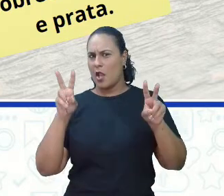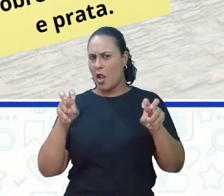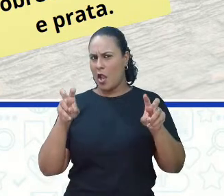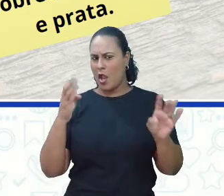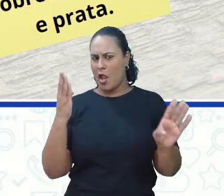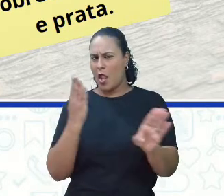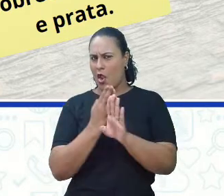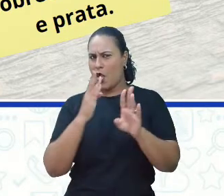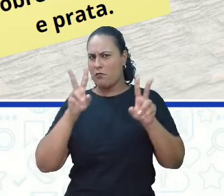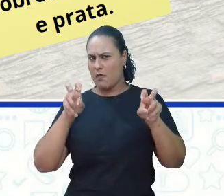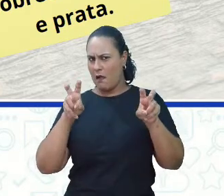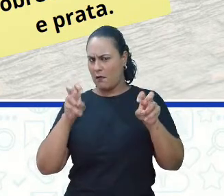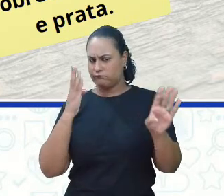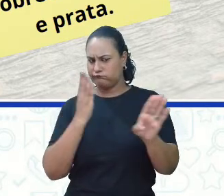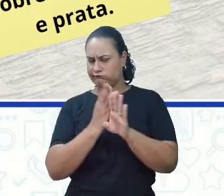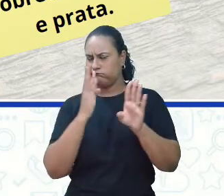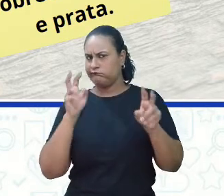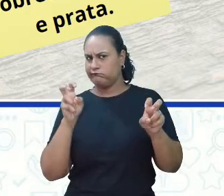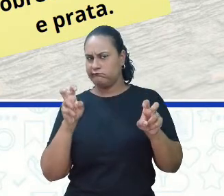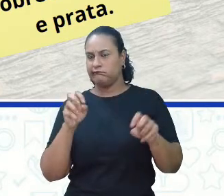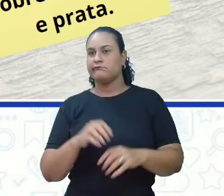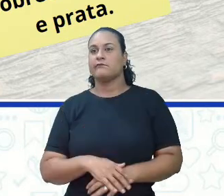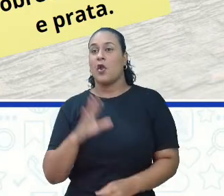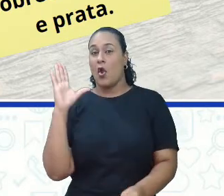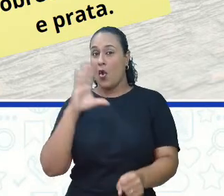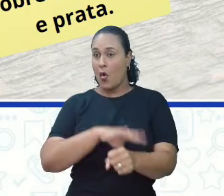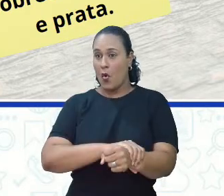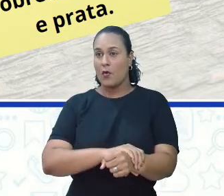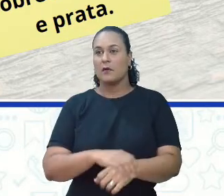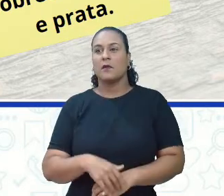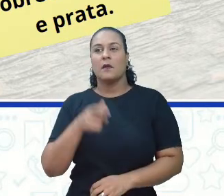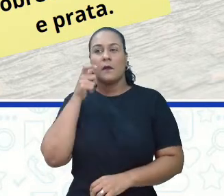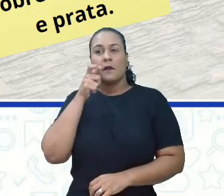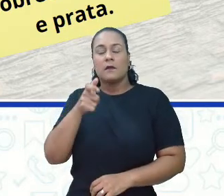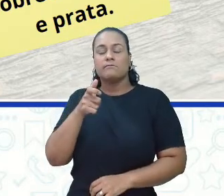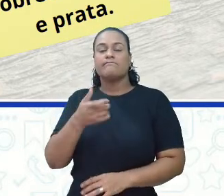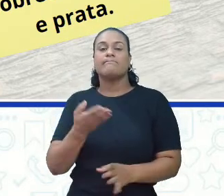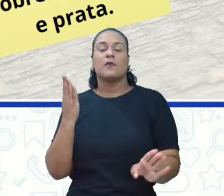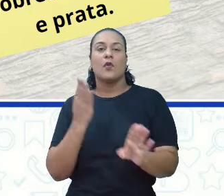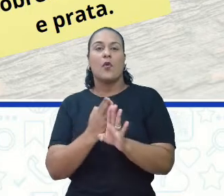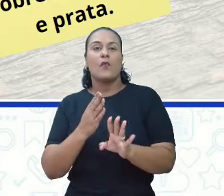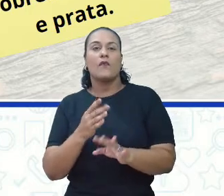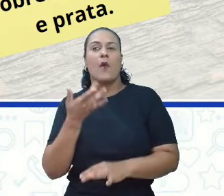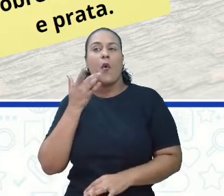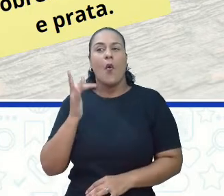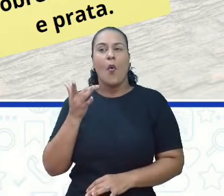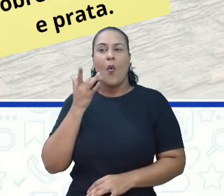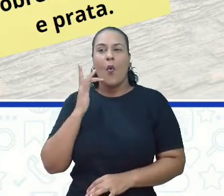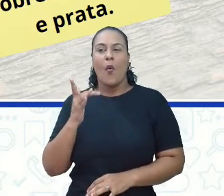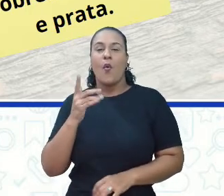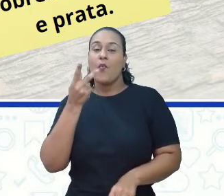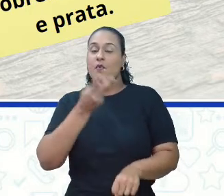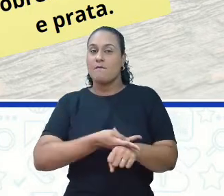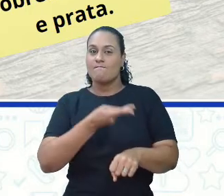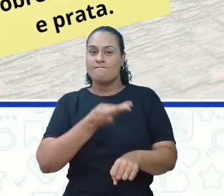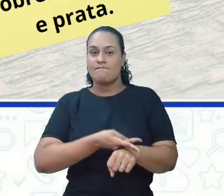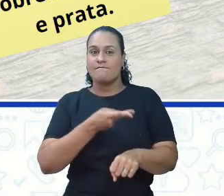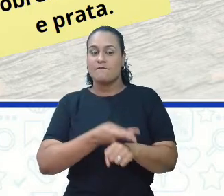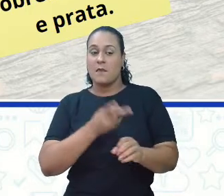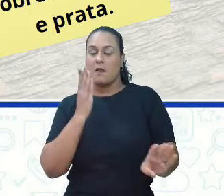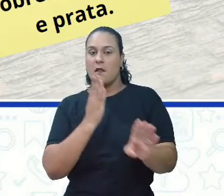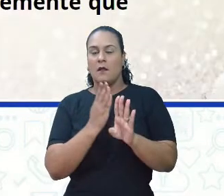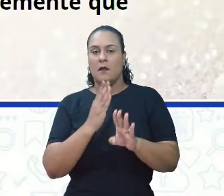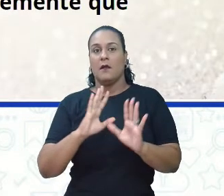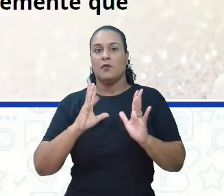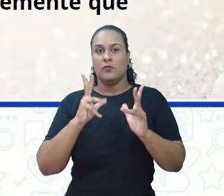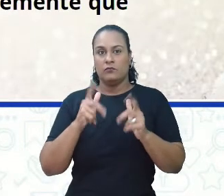né? Do território colonizado, o interesse em encontrar riquezas, sobretudo ouro e prata. Então, tudo isso está